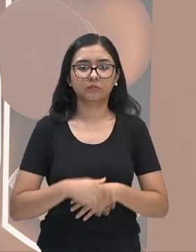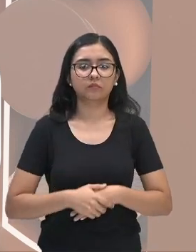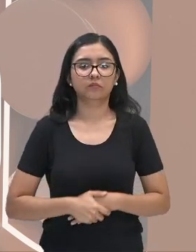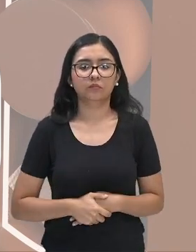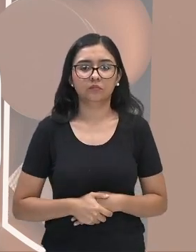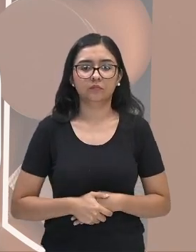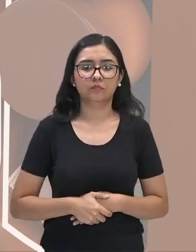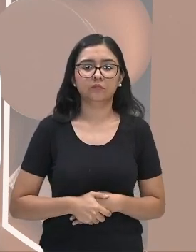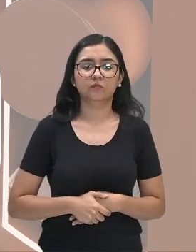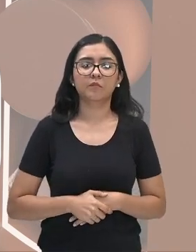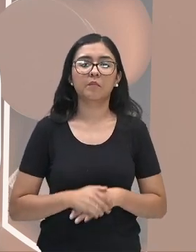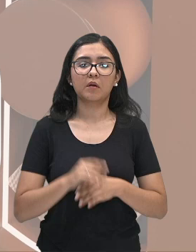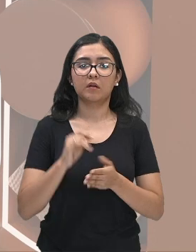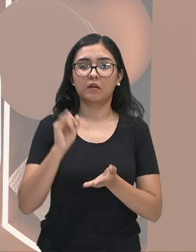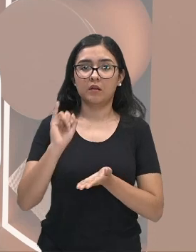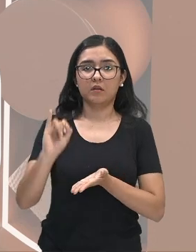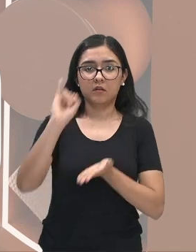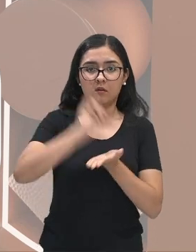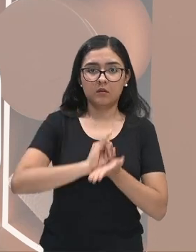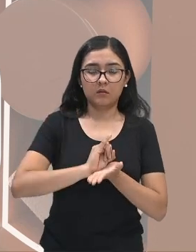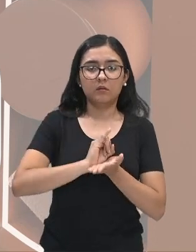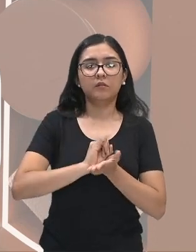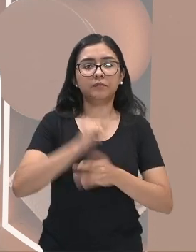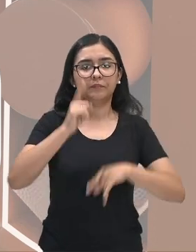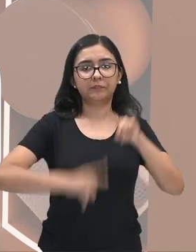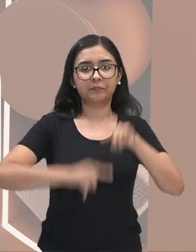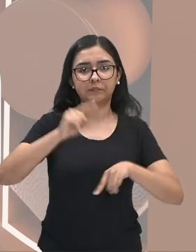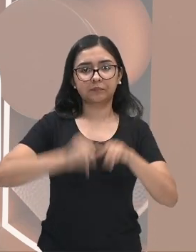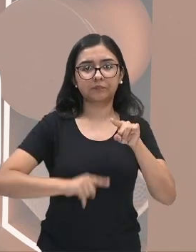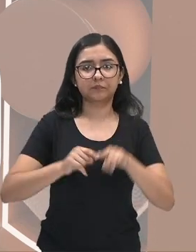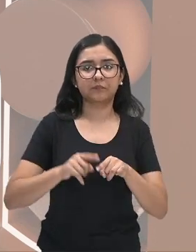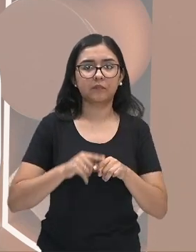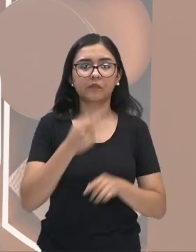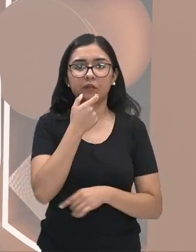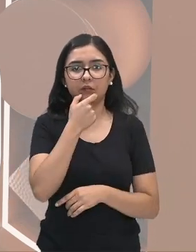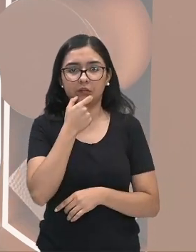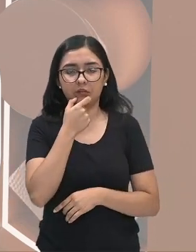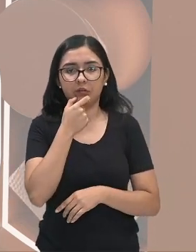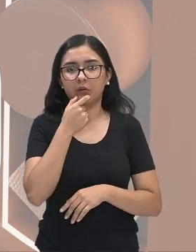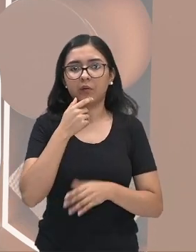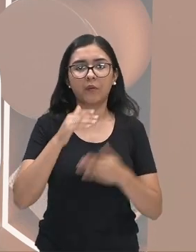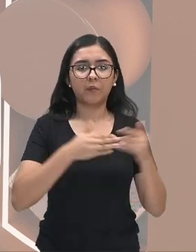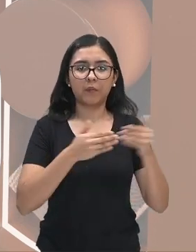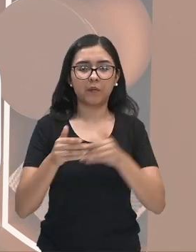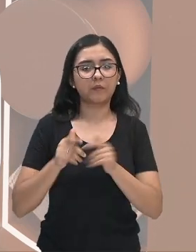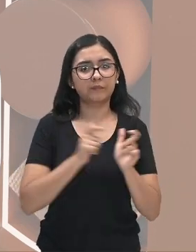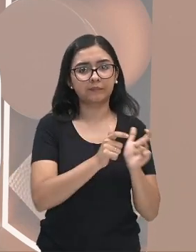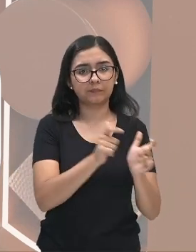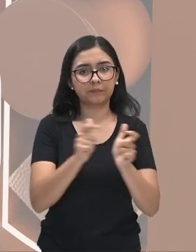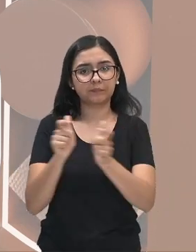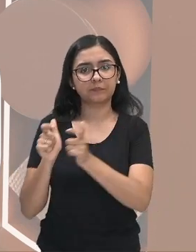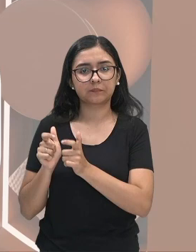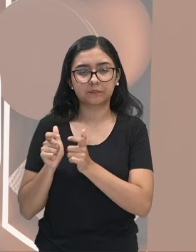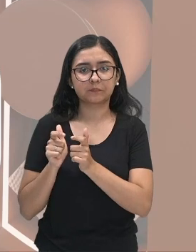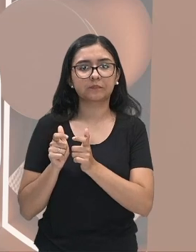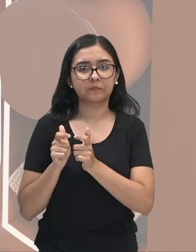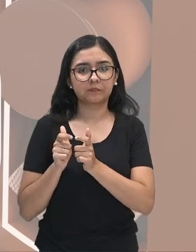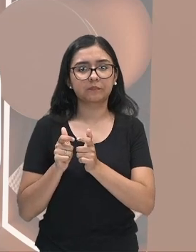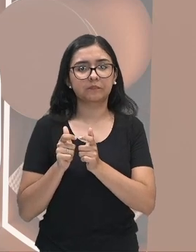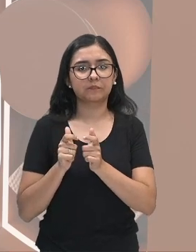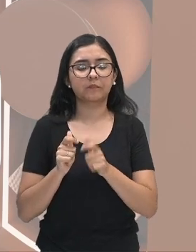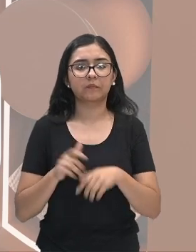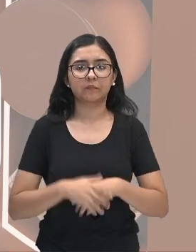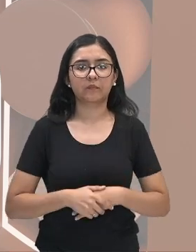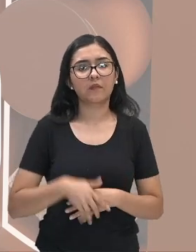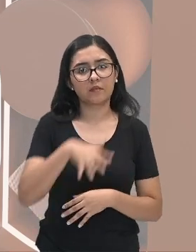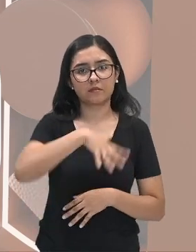para a importação de mercadorias inglesas em qualquer parte dos domínios